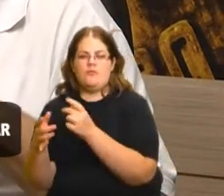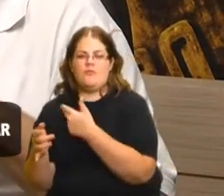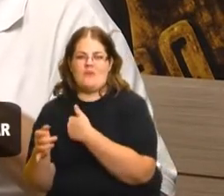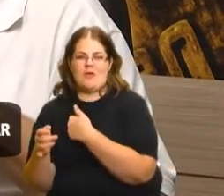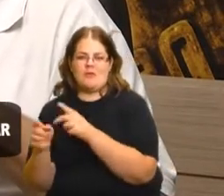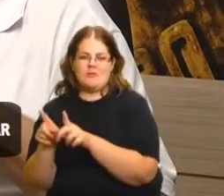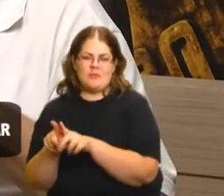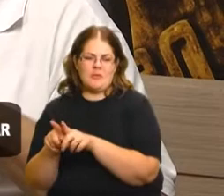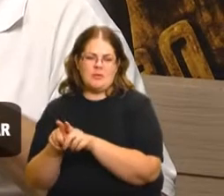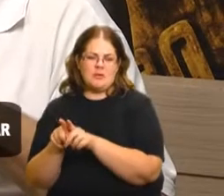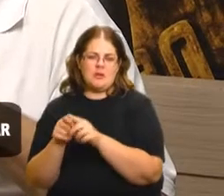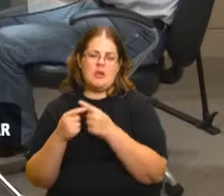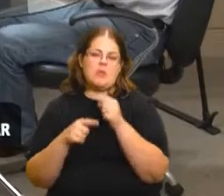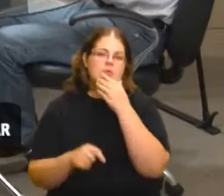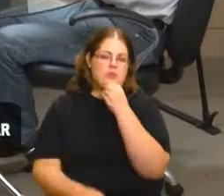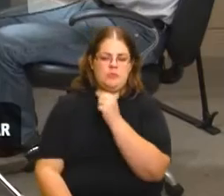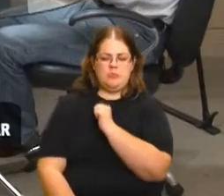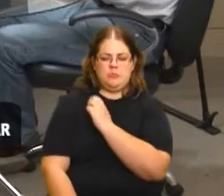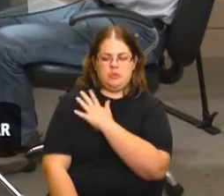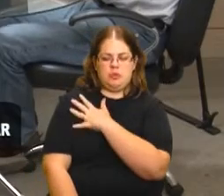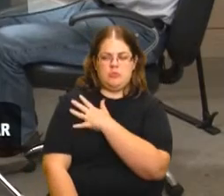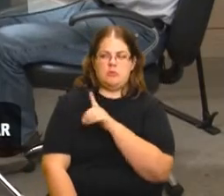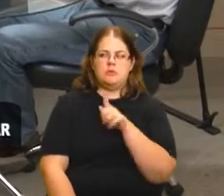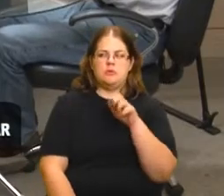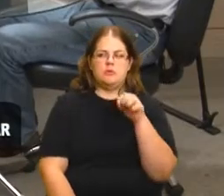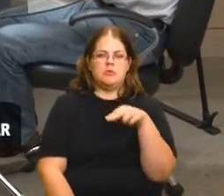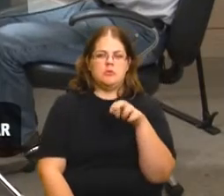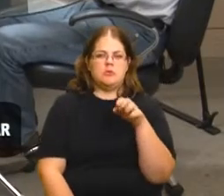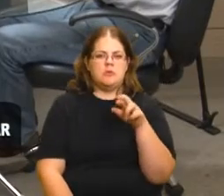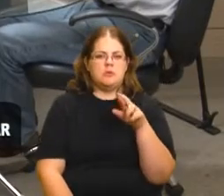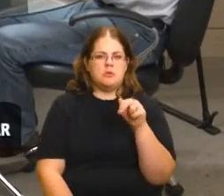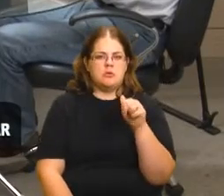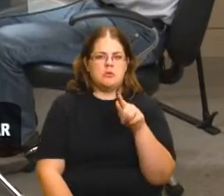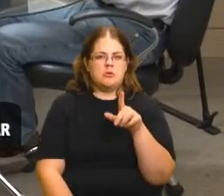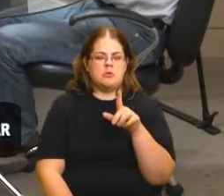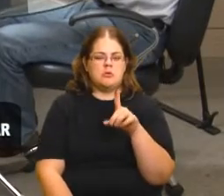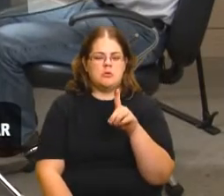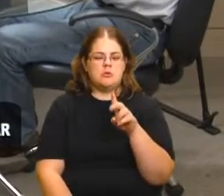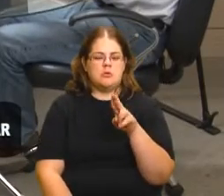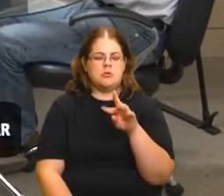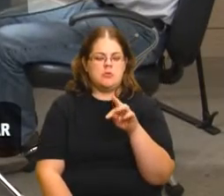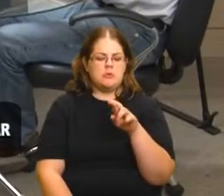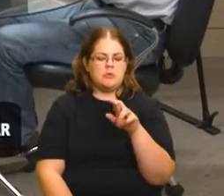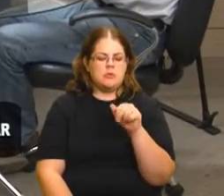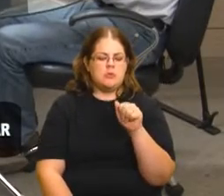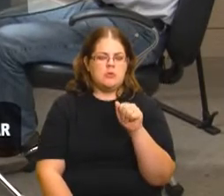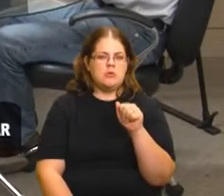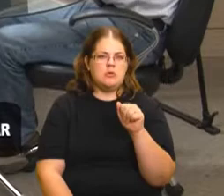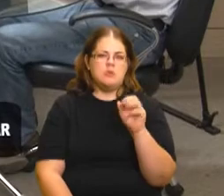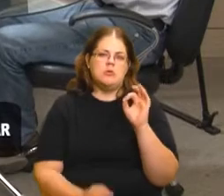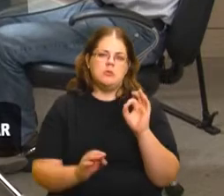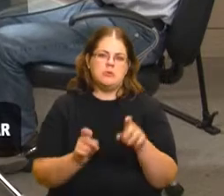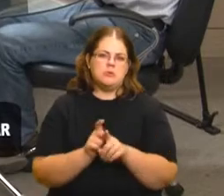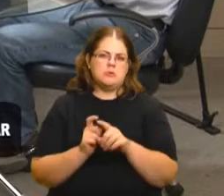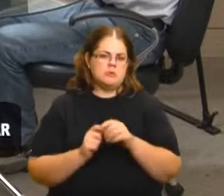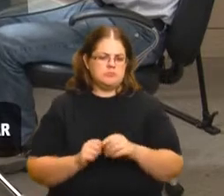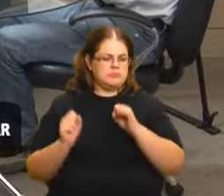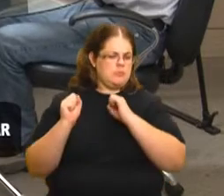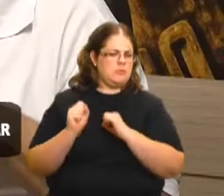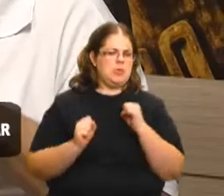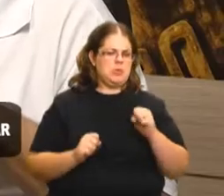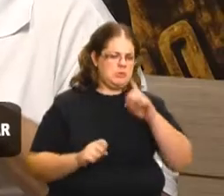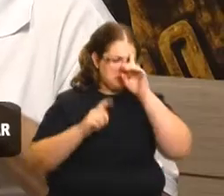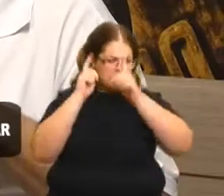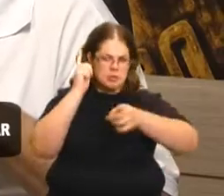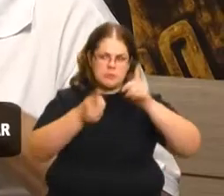mas general, com uma posição, posição muito elevada dentro da hierarquia